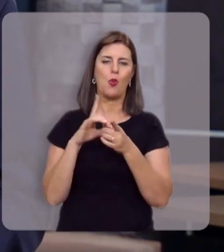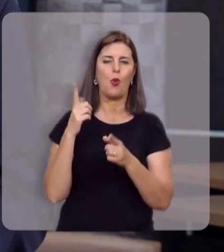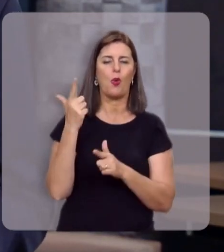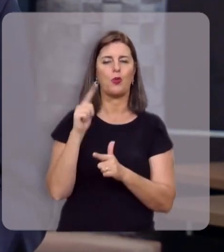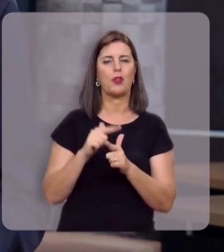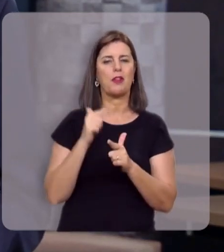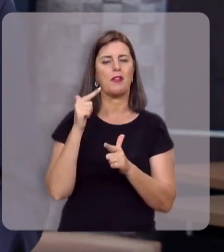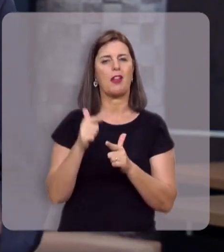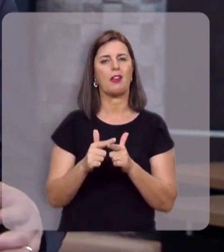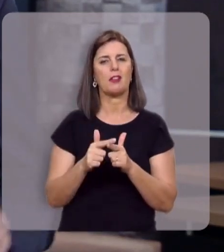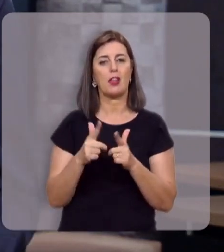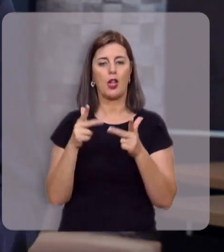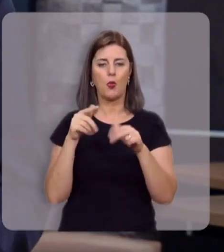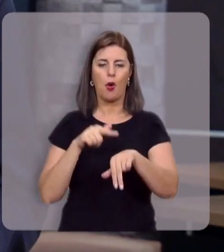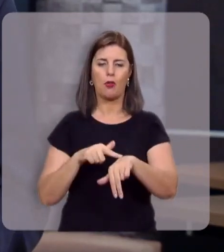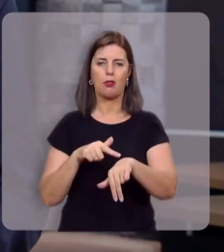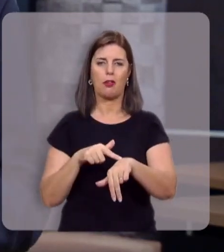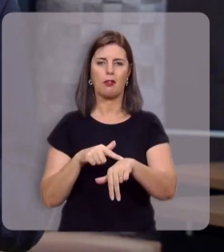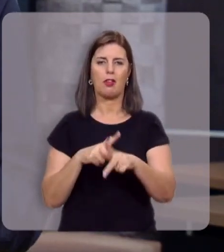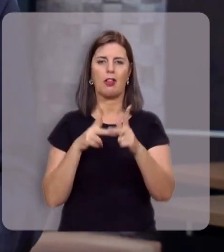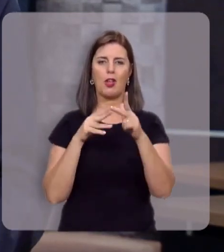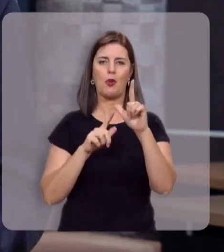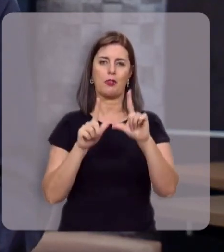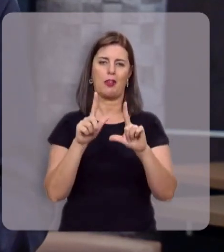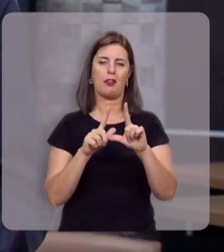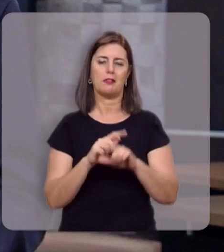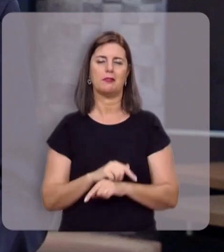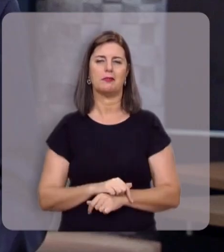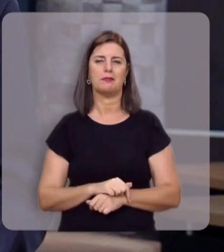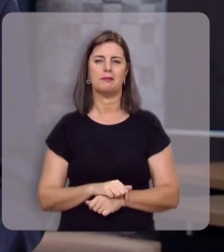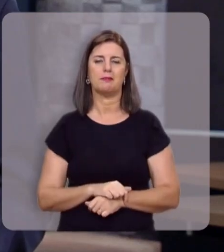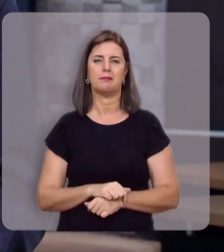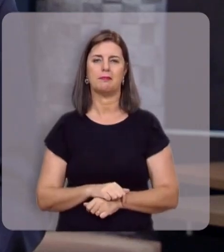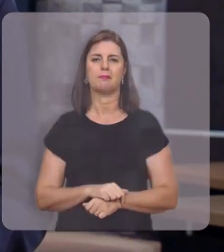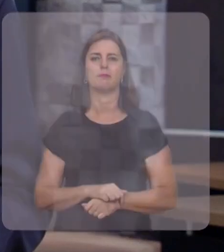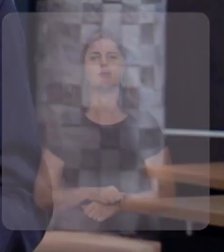estaremos juntos novamente, nesse mesmo canal, nesse mesmo horário.